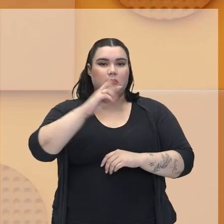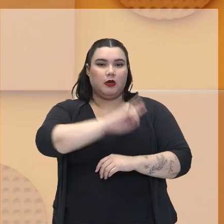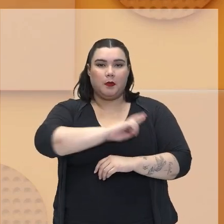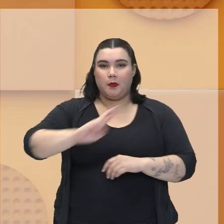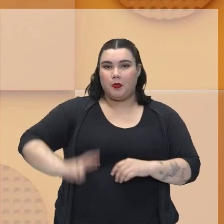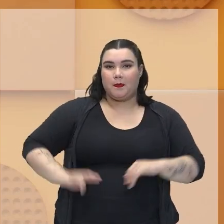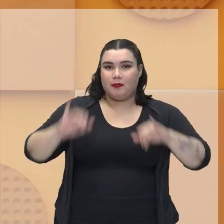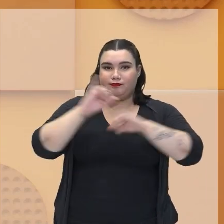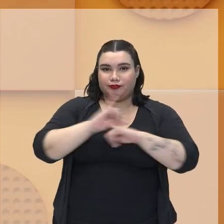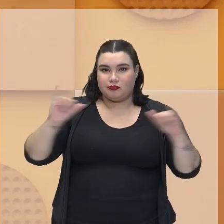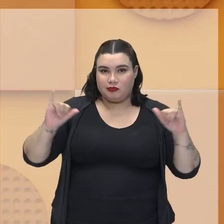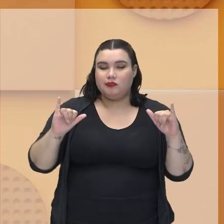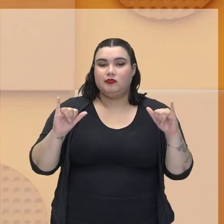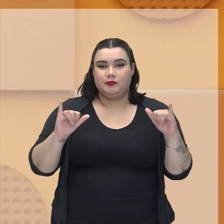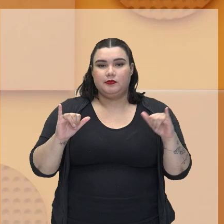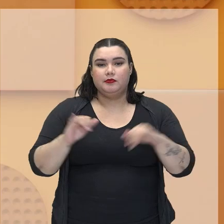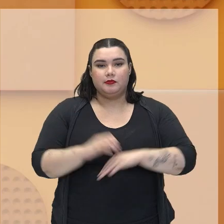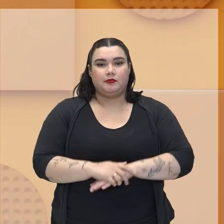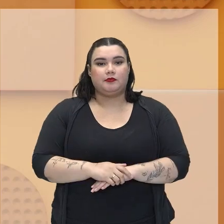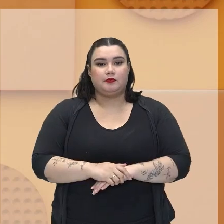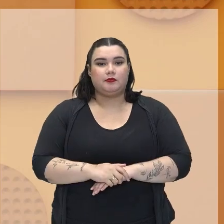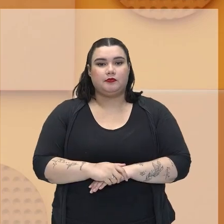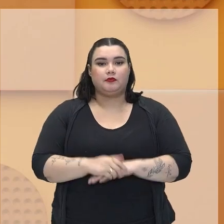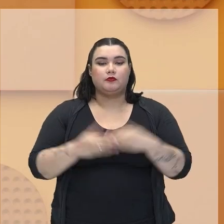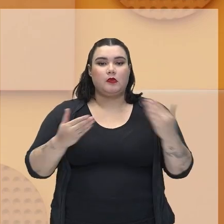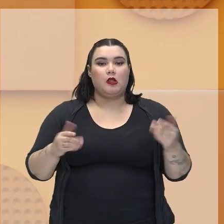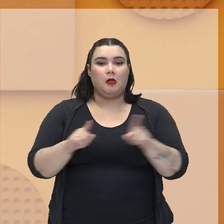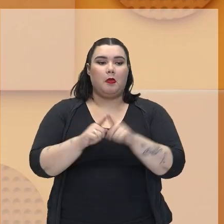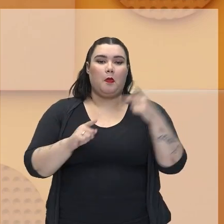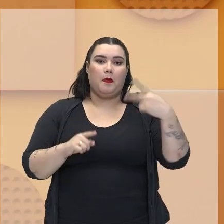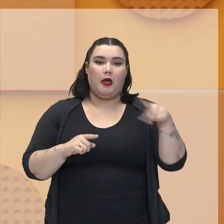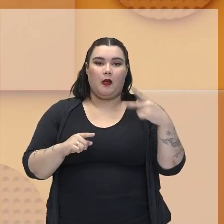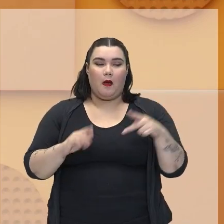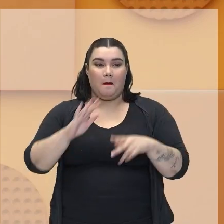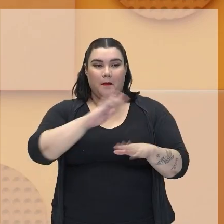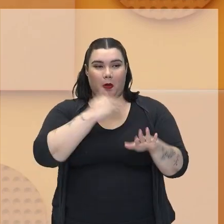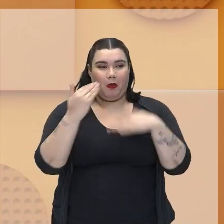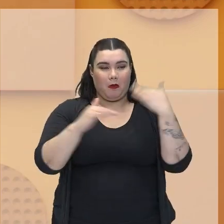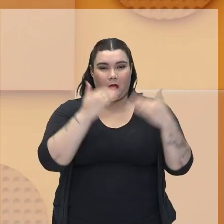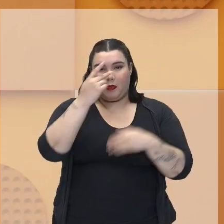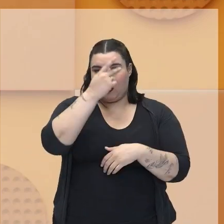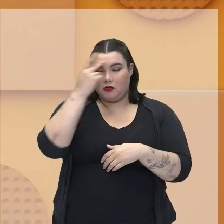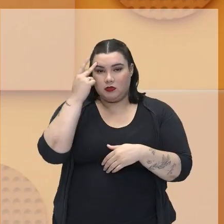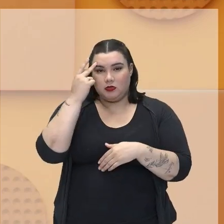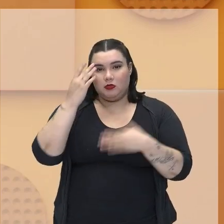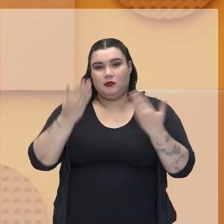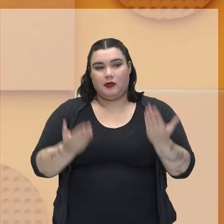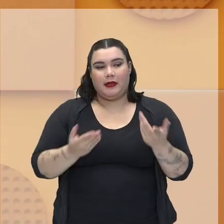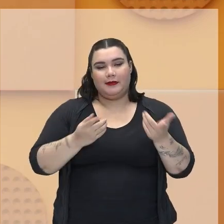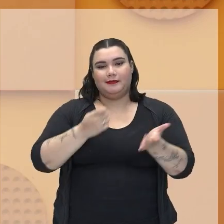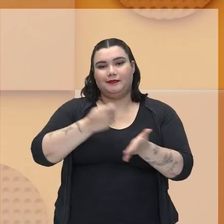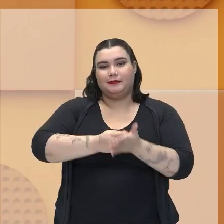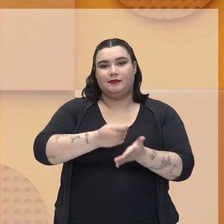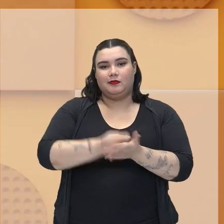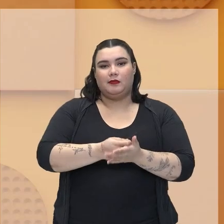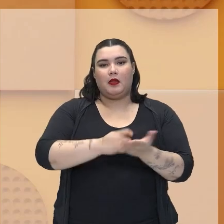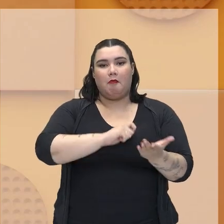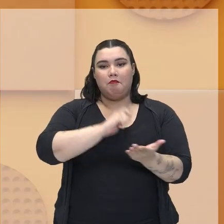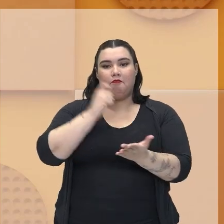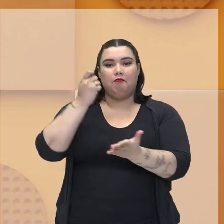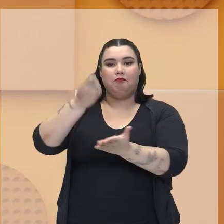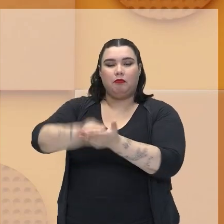os próprios paraguaios, que apesar das perdas humanas e materiais, foram basicamente obrigados a pagar uma